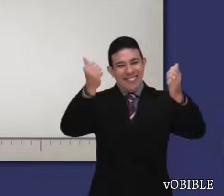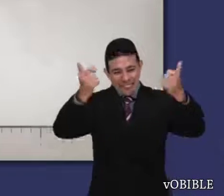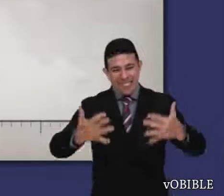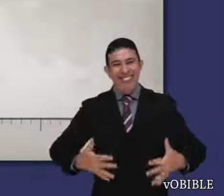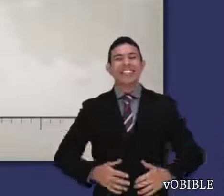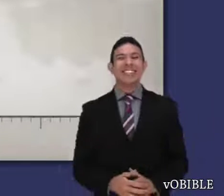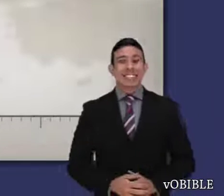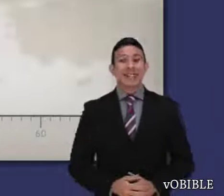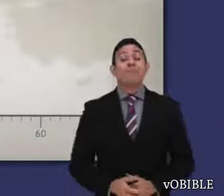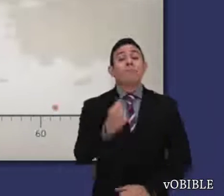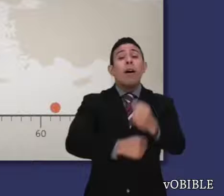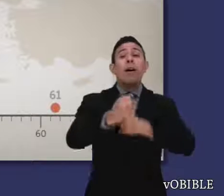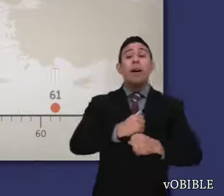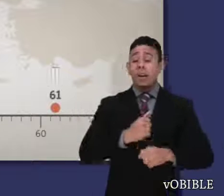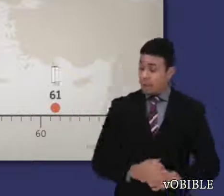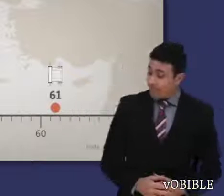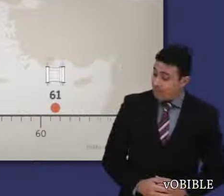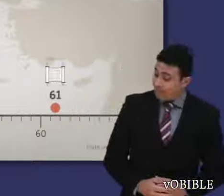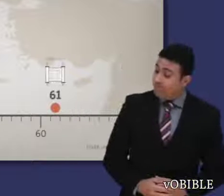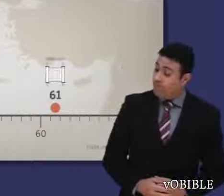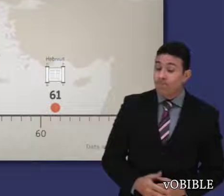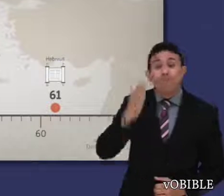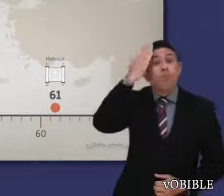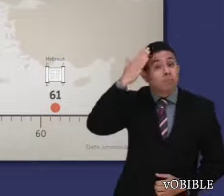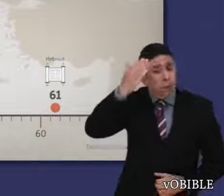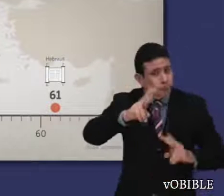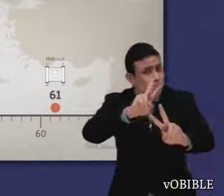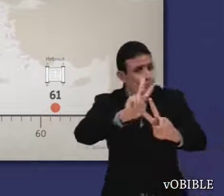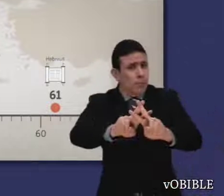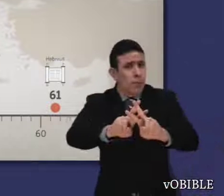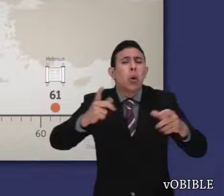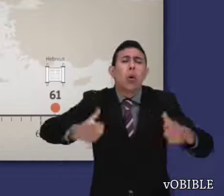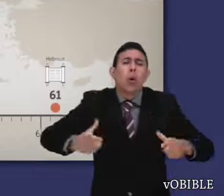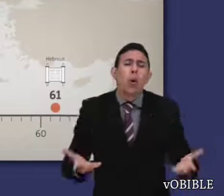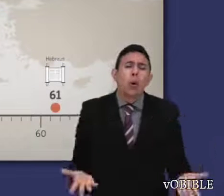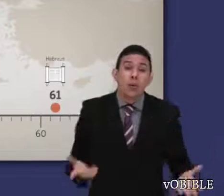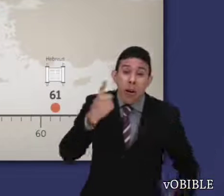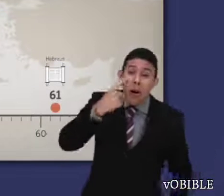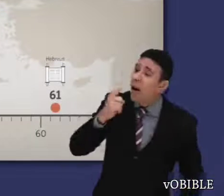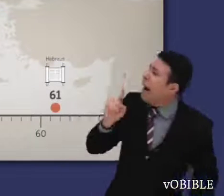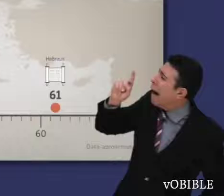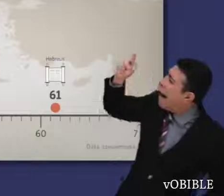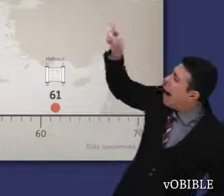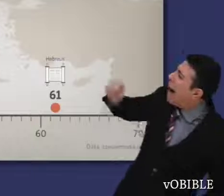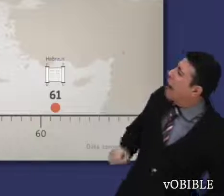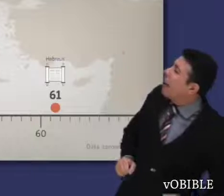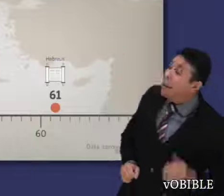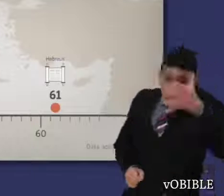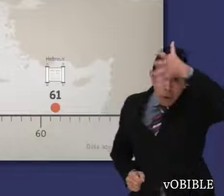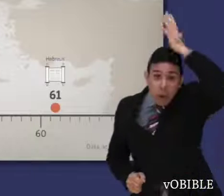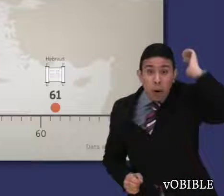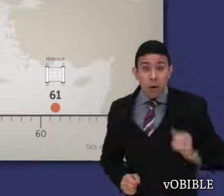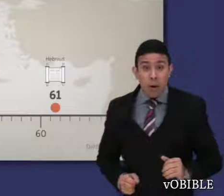Paulo escreveu essa carta por volta do ano 61. pouco antes ou logo depois de ser libertado de